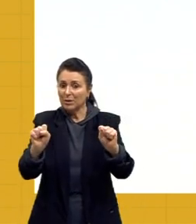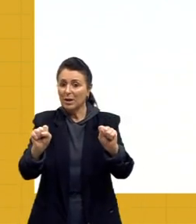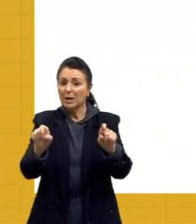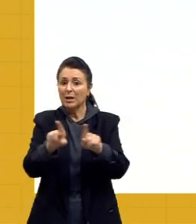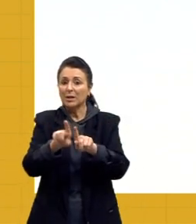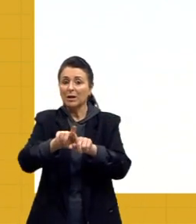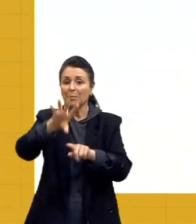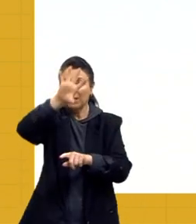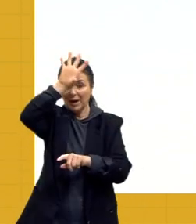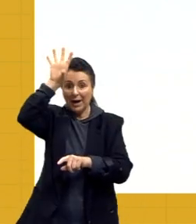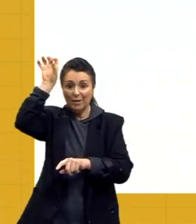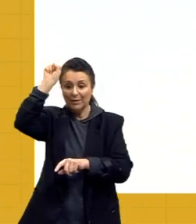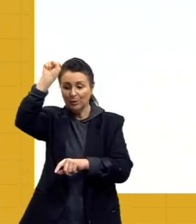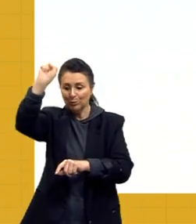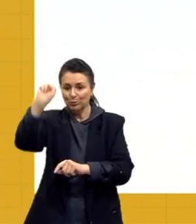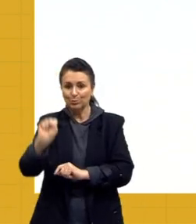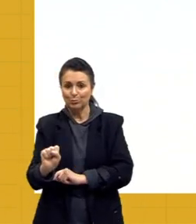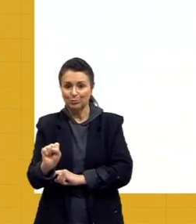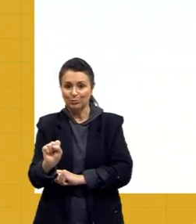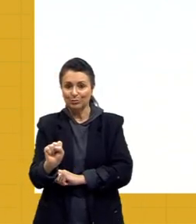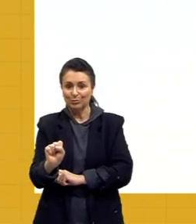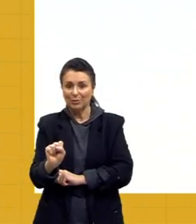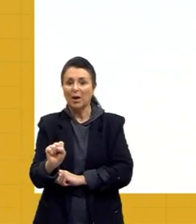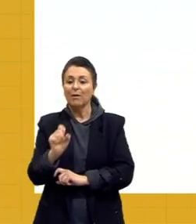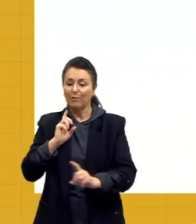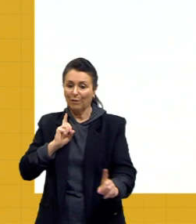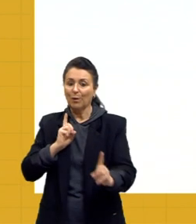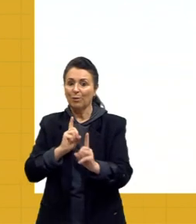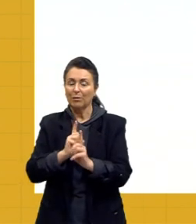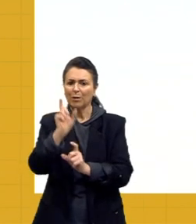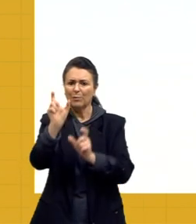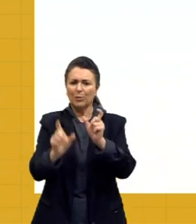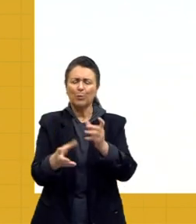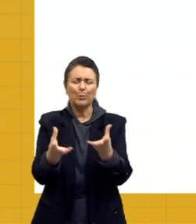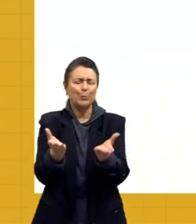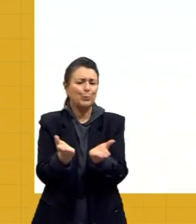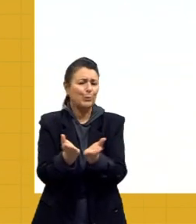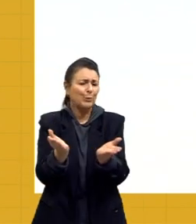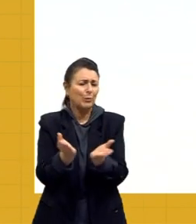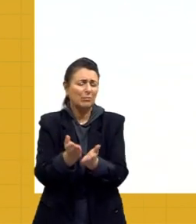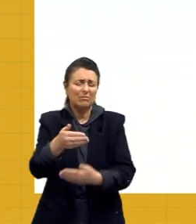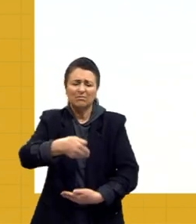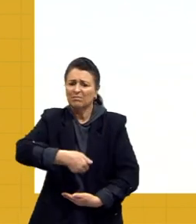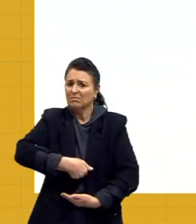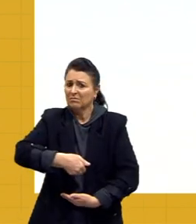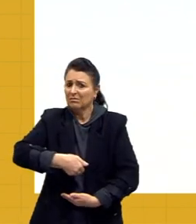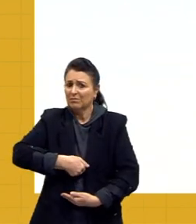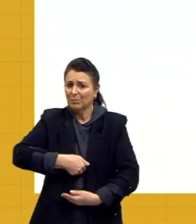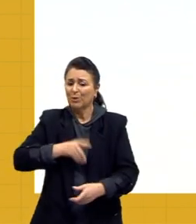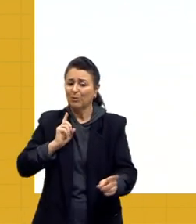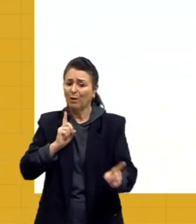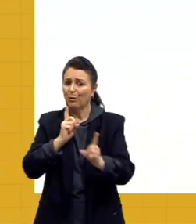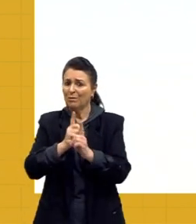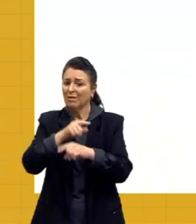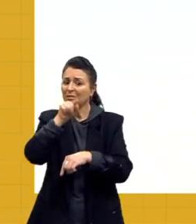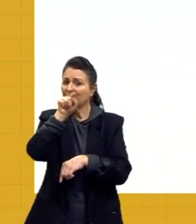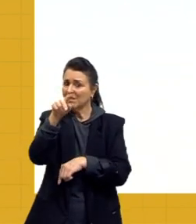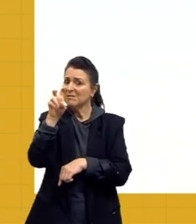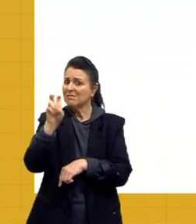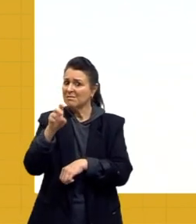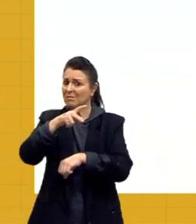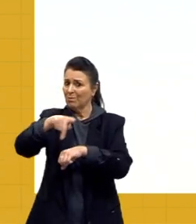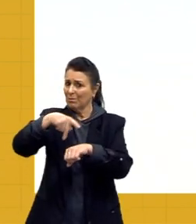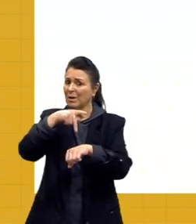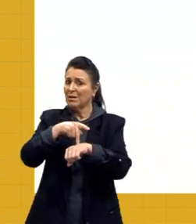África do Sul Neto vai encontrar essas pessoas muita miséria muita fome né desses países nessa